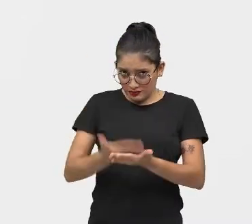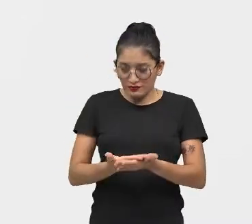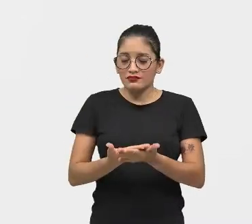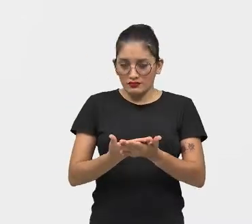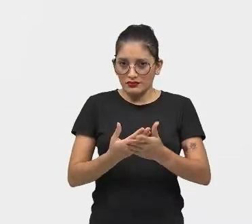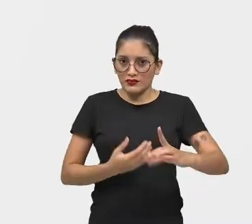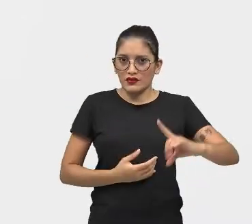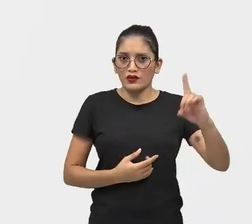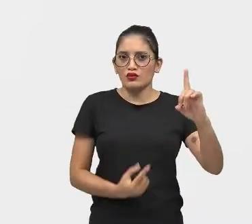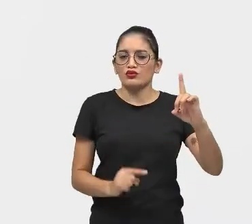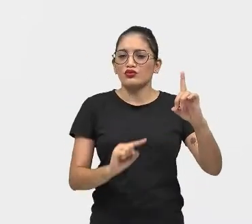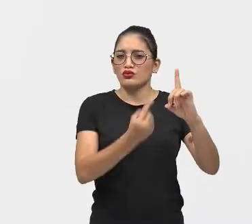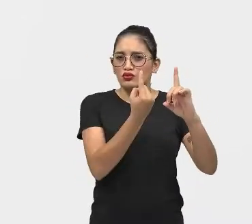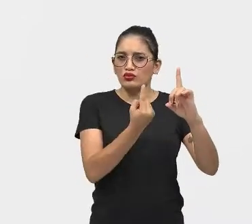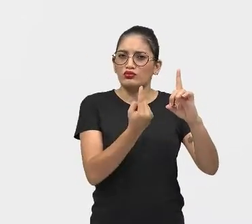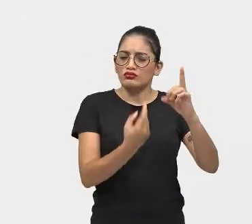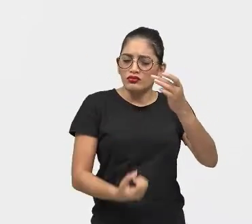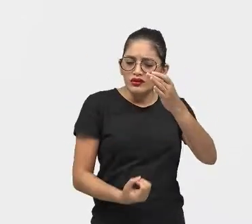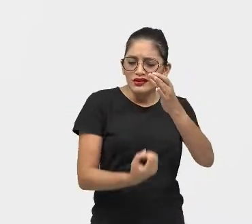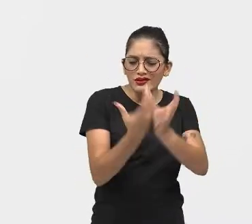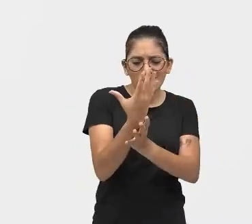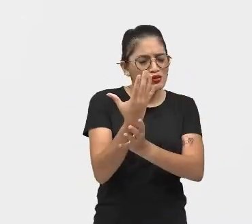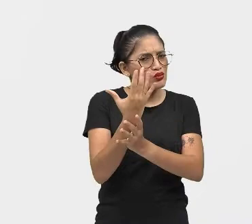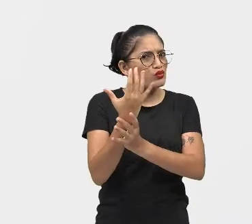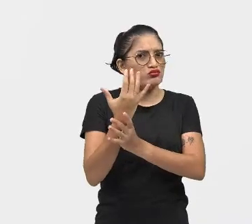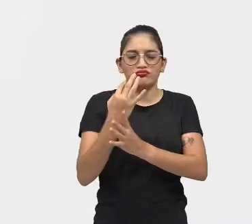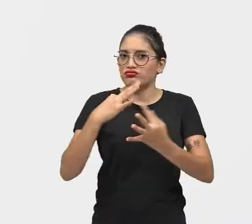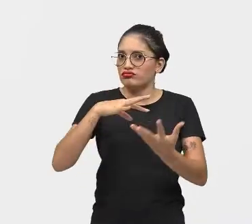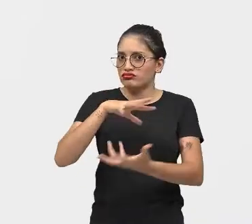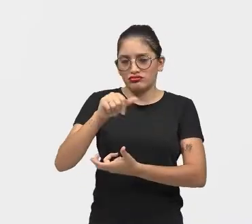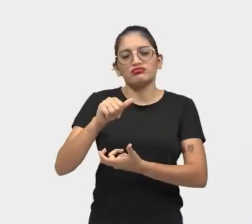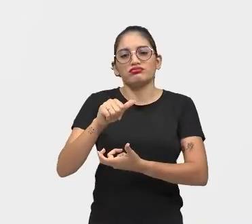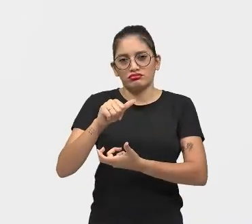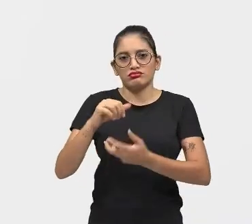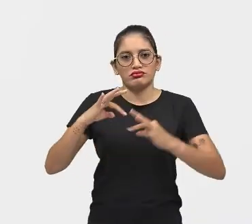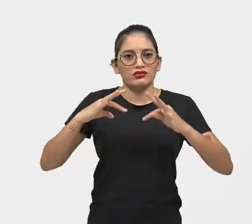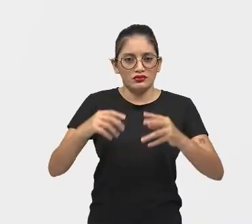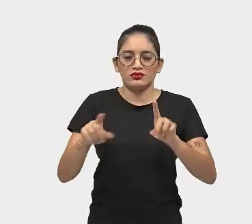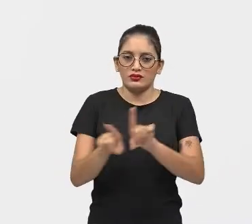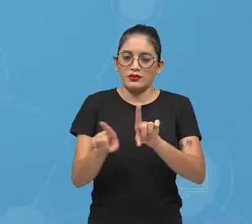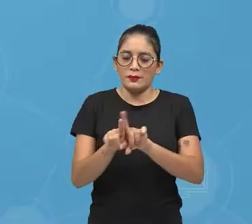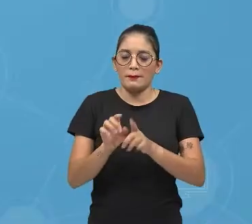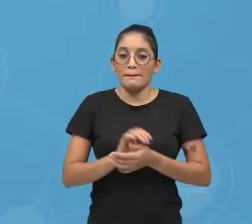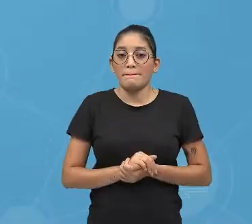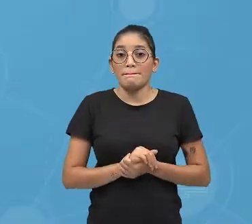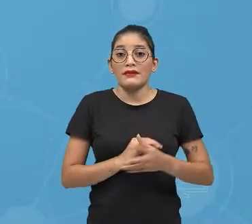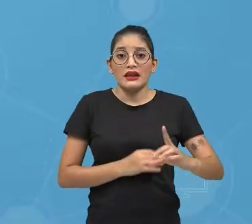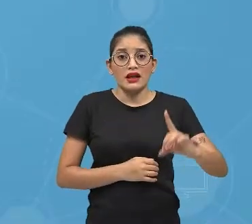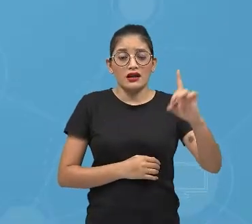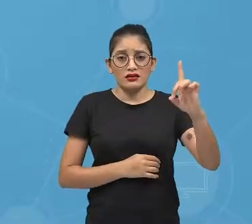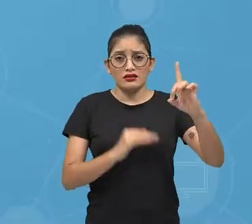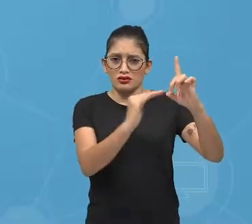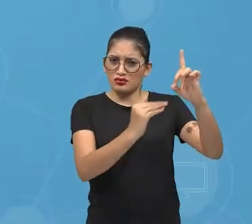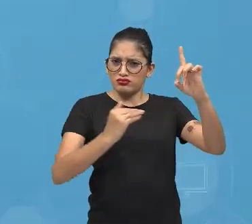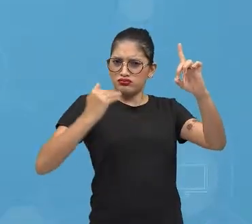único, que é o Criador de tudo que existe. E este Deus é aquele